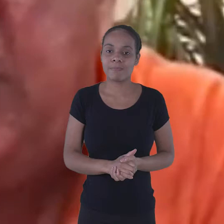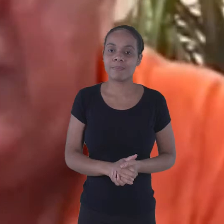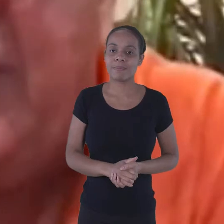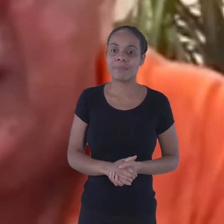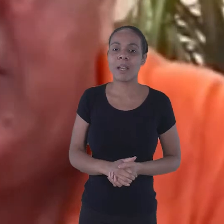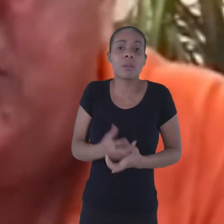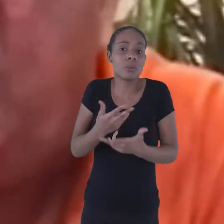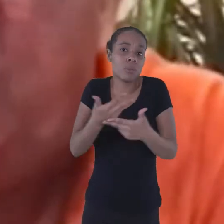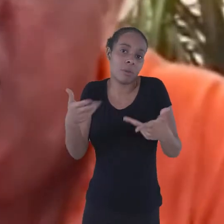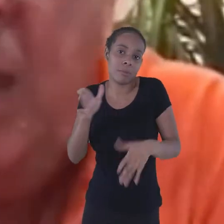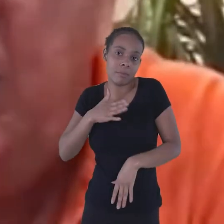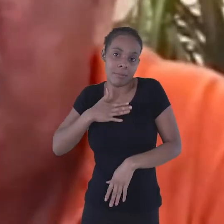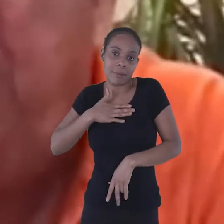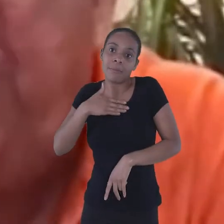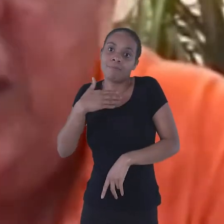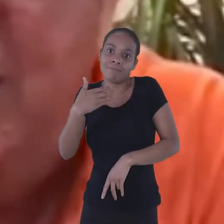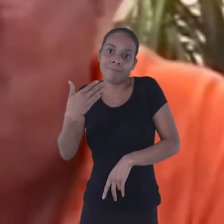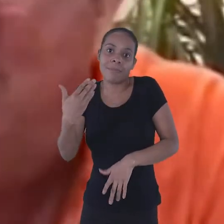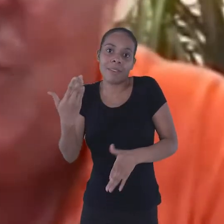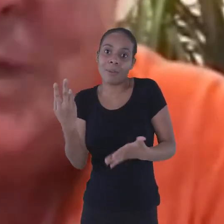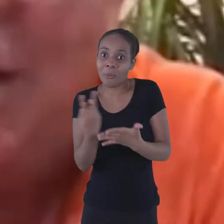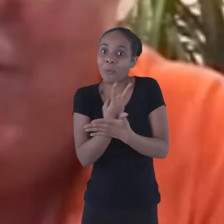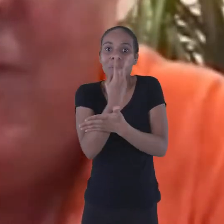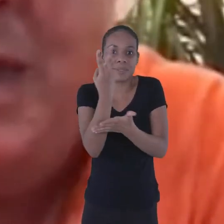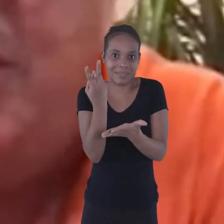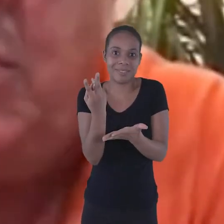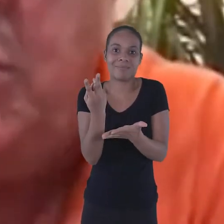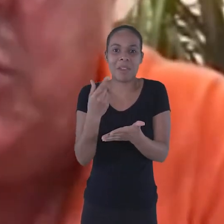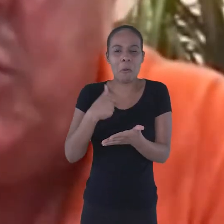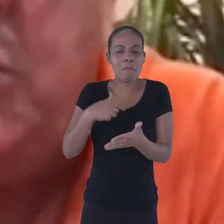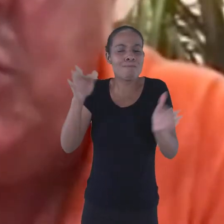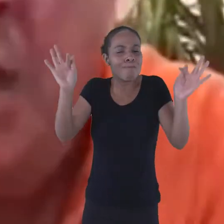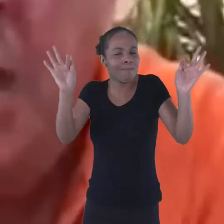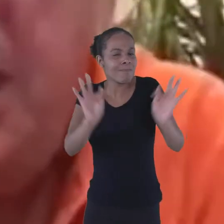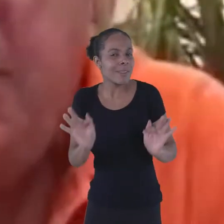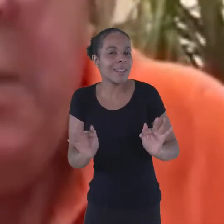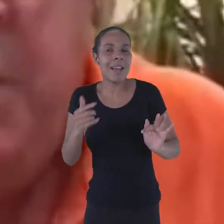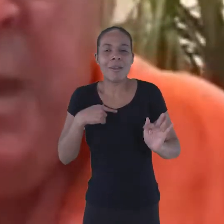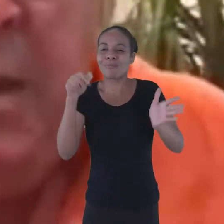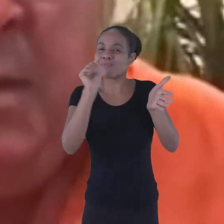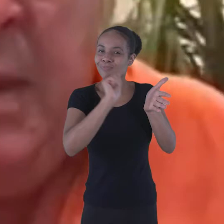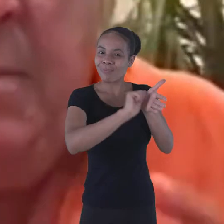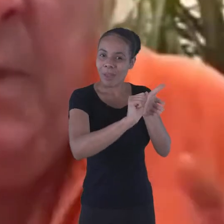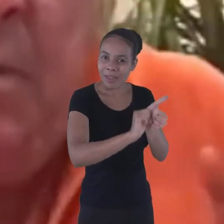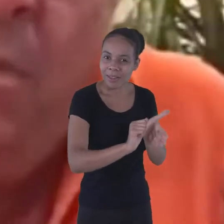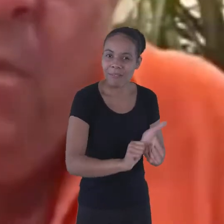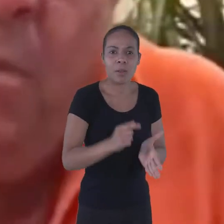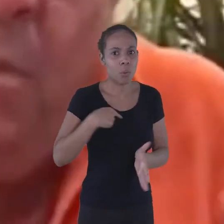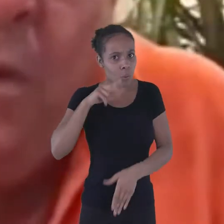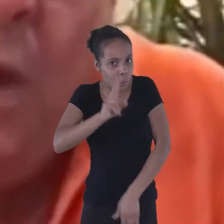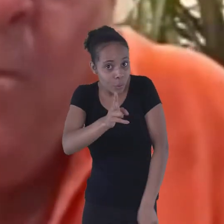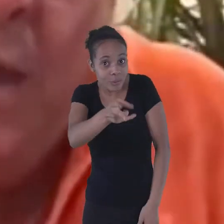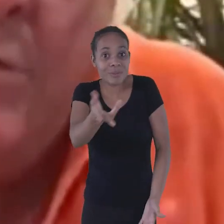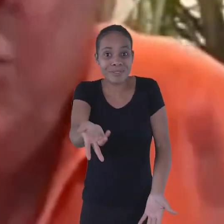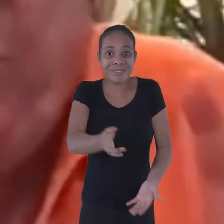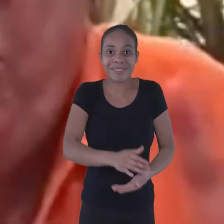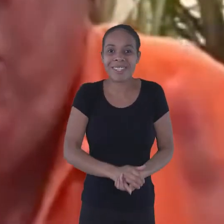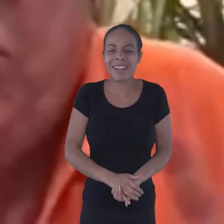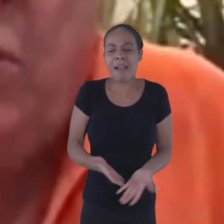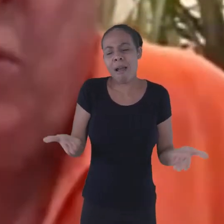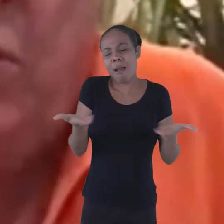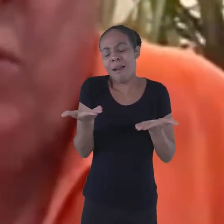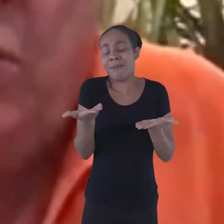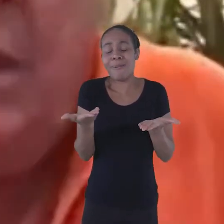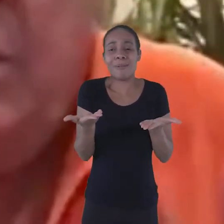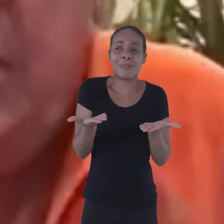foram acontecendo. Eu tô feliz, eu estou escrevendo, eu continuo. E agora eu perdi um